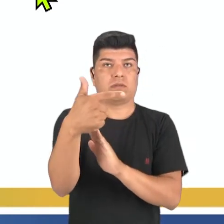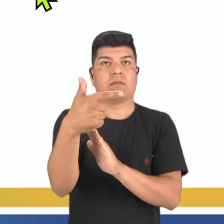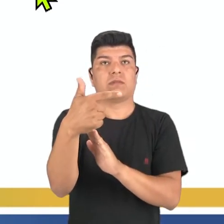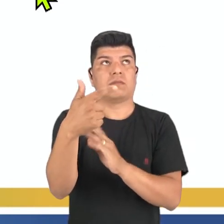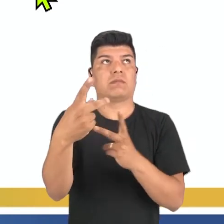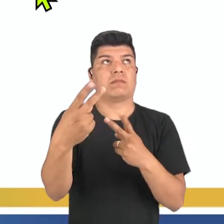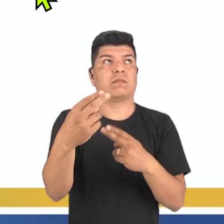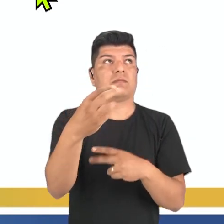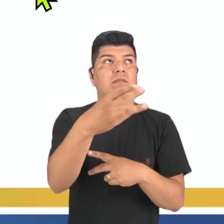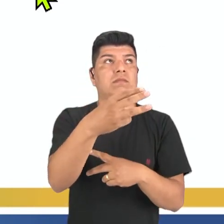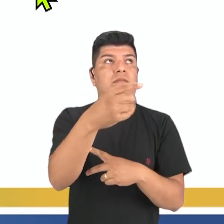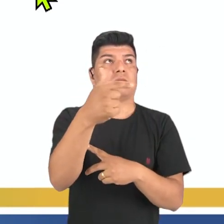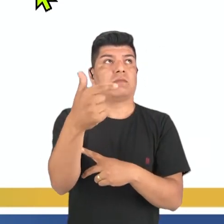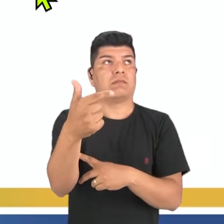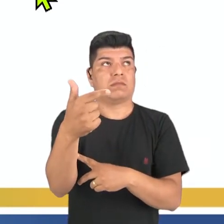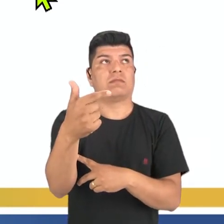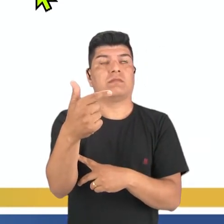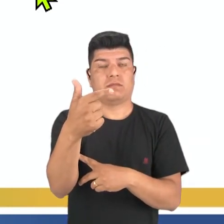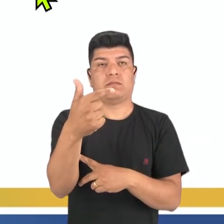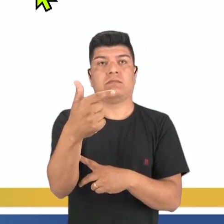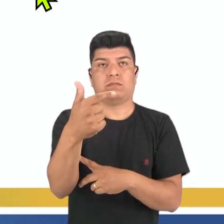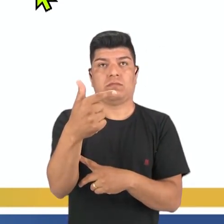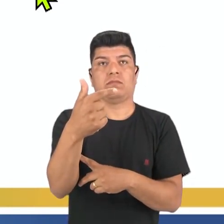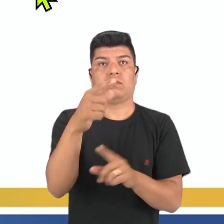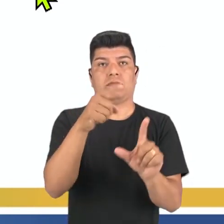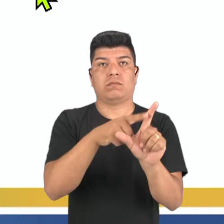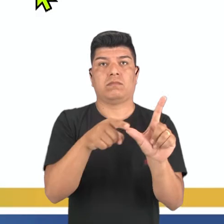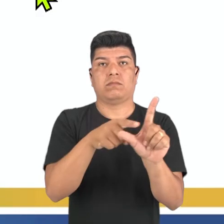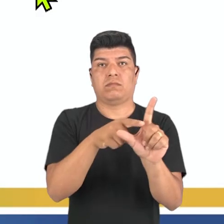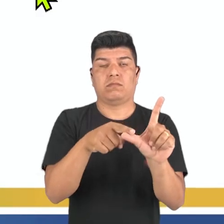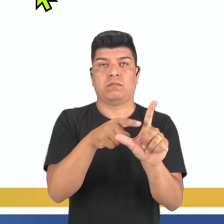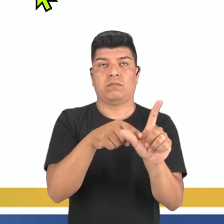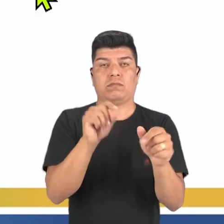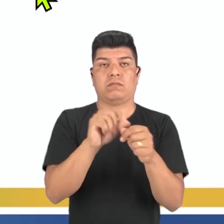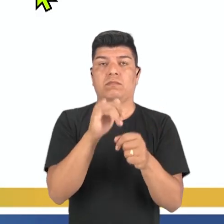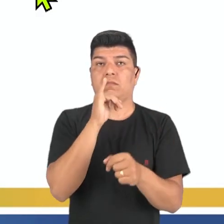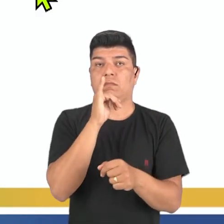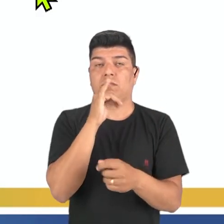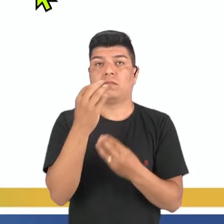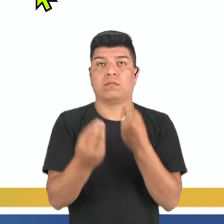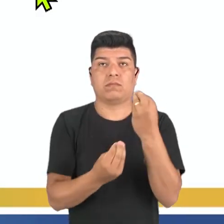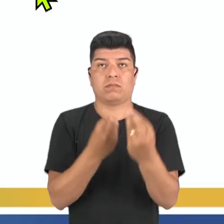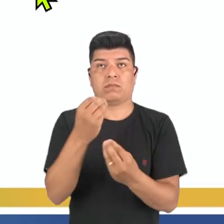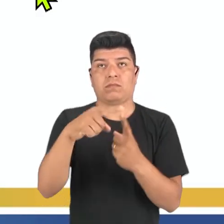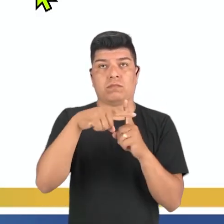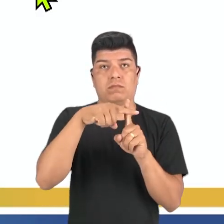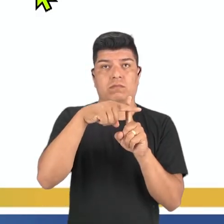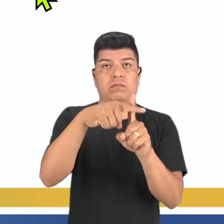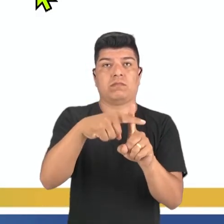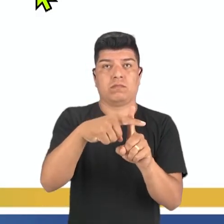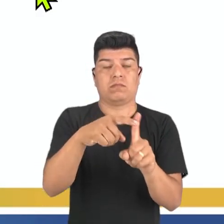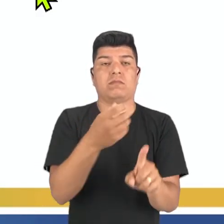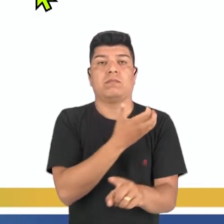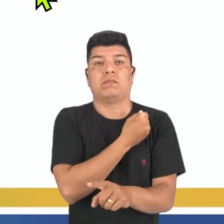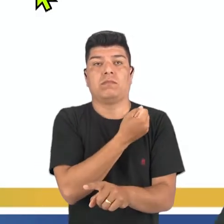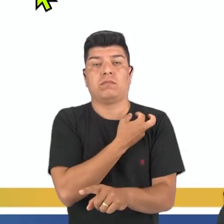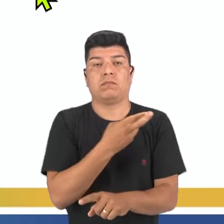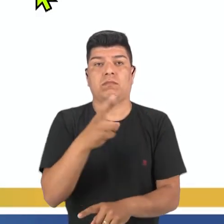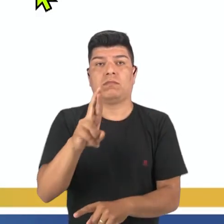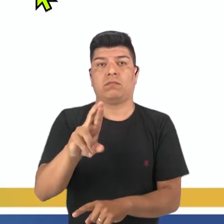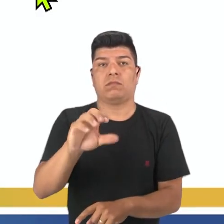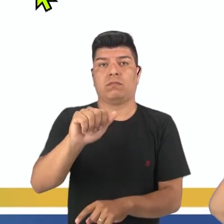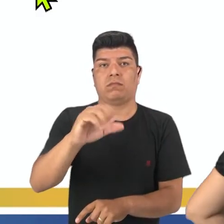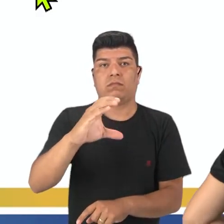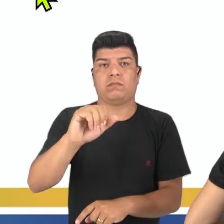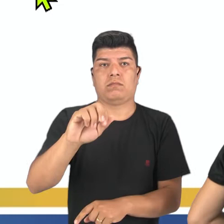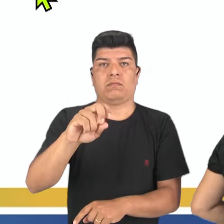de 32,10 graus Celsius. Então aqui eu fiz um exemplo para você de como a gente soma números racionais em suas